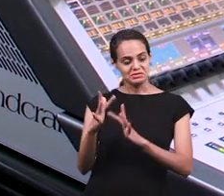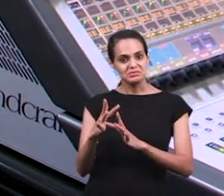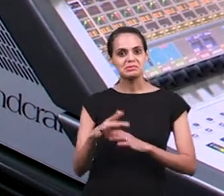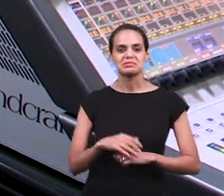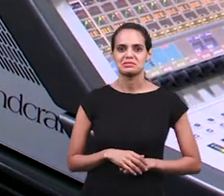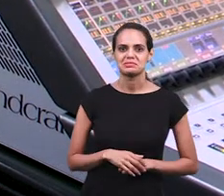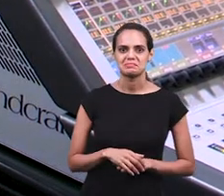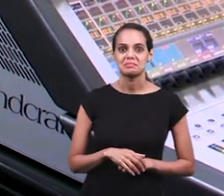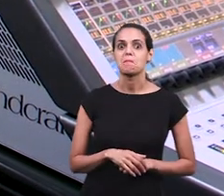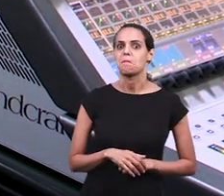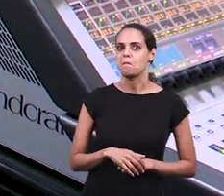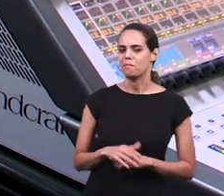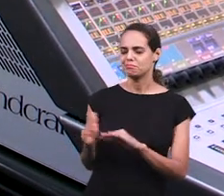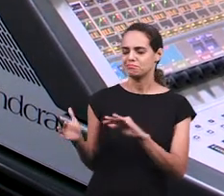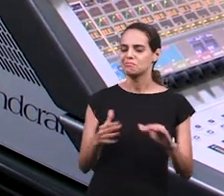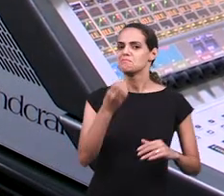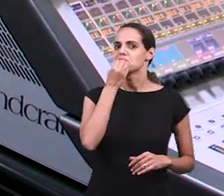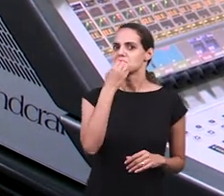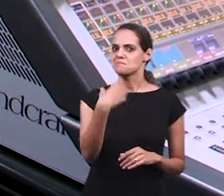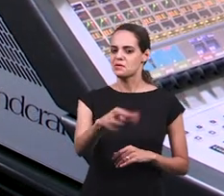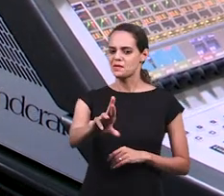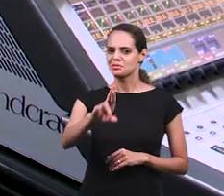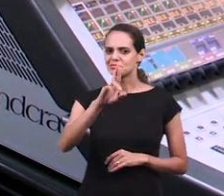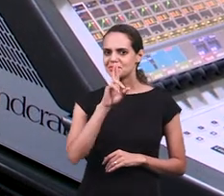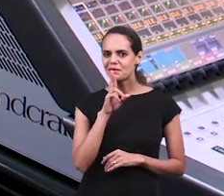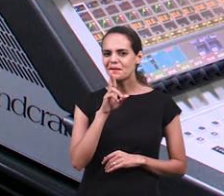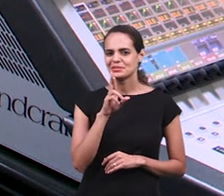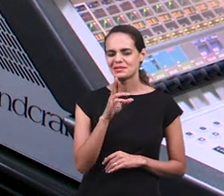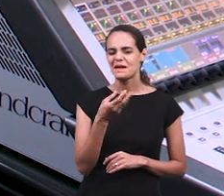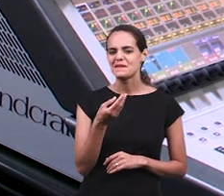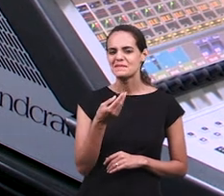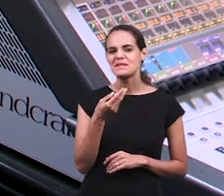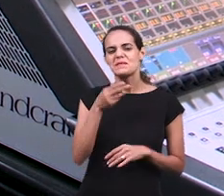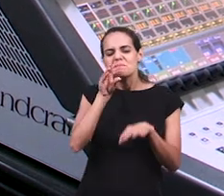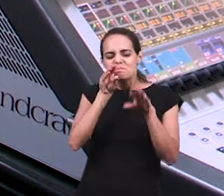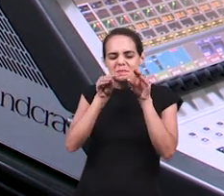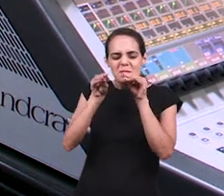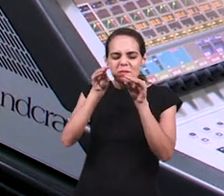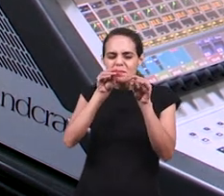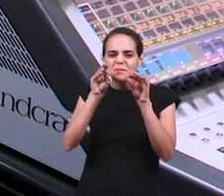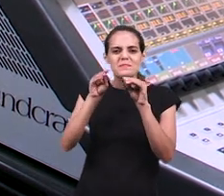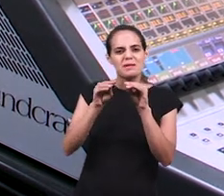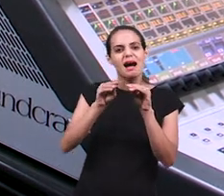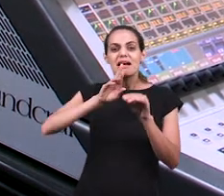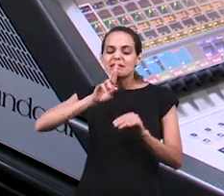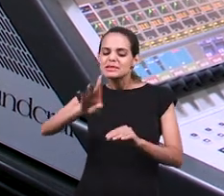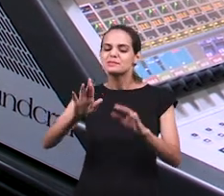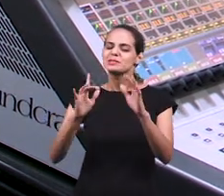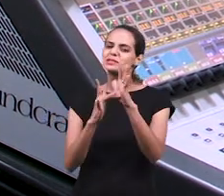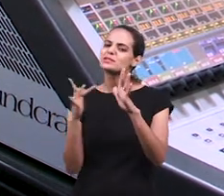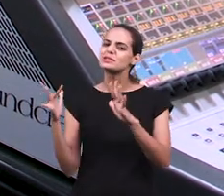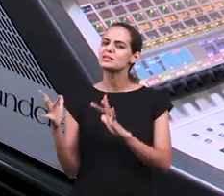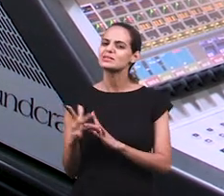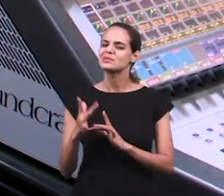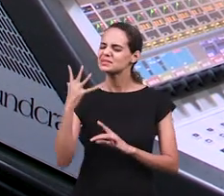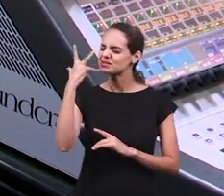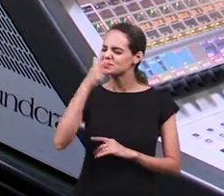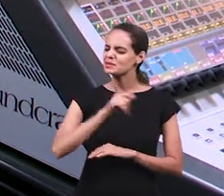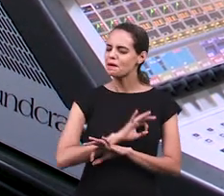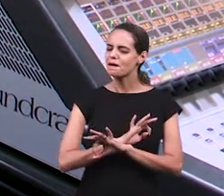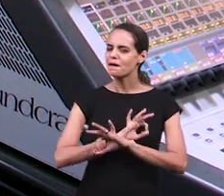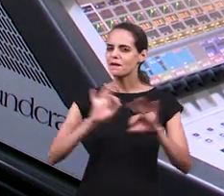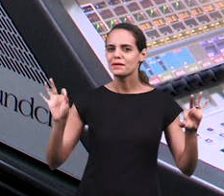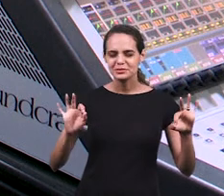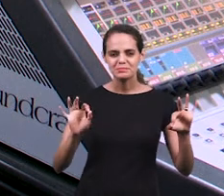Senhor, Samuel, Eloá, que maravilha, falando assim, ainda quase balbuciando, né? mas deram a resposta muito